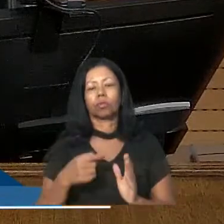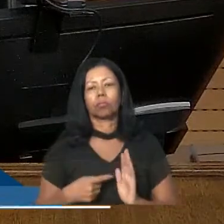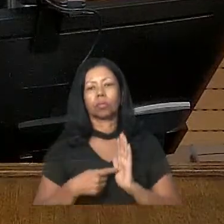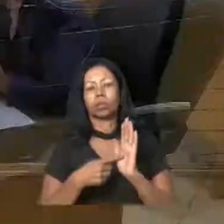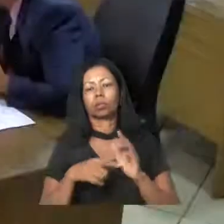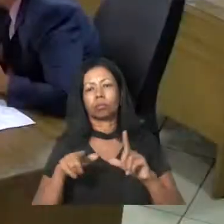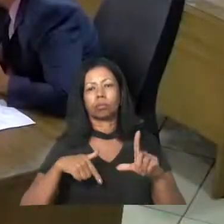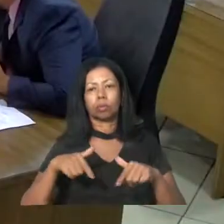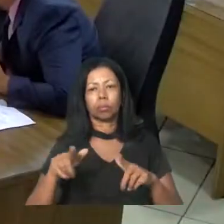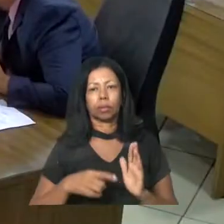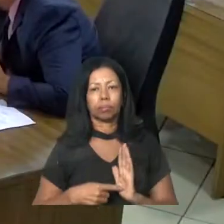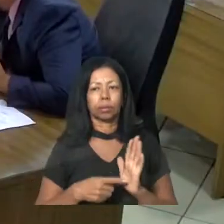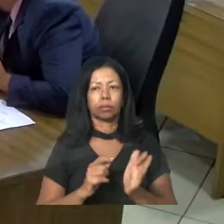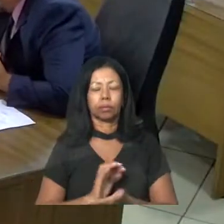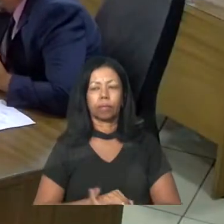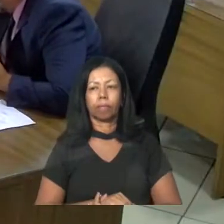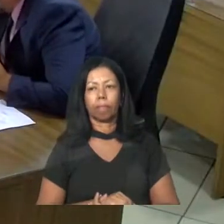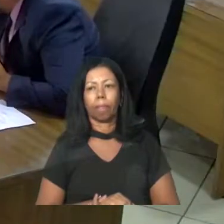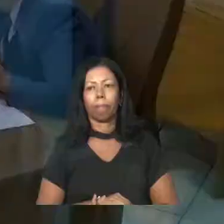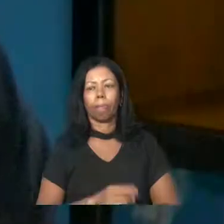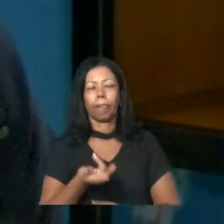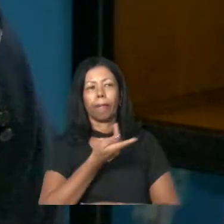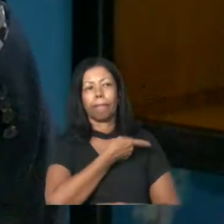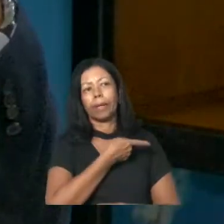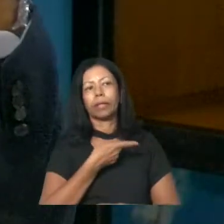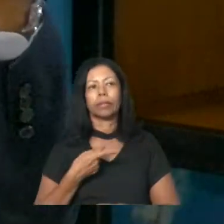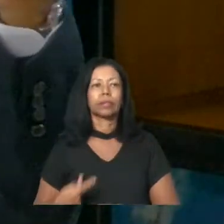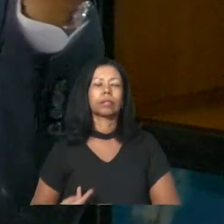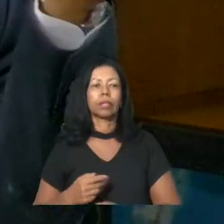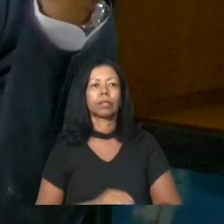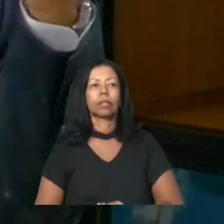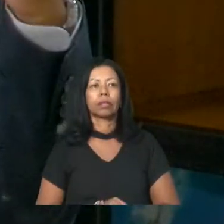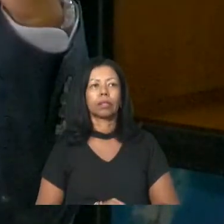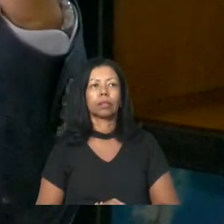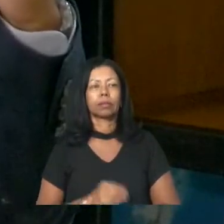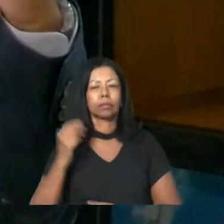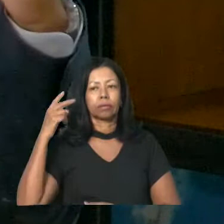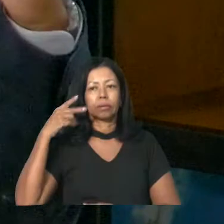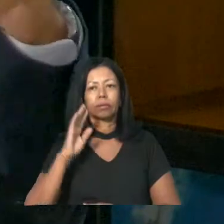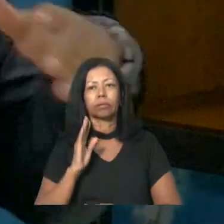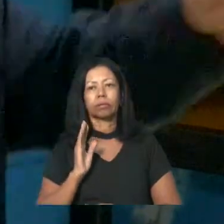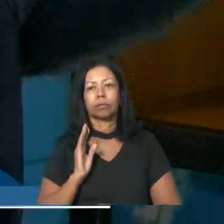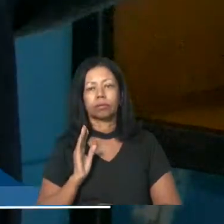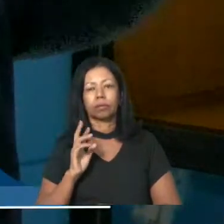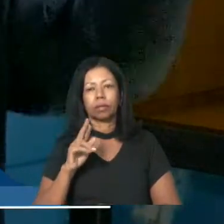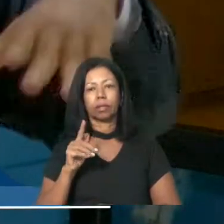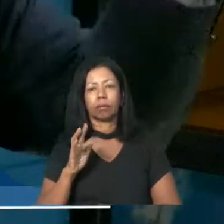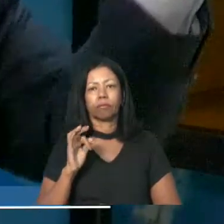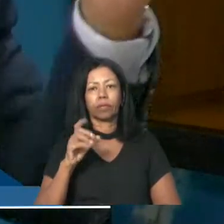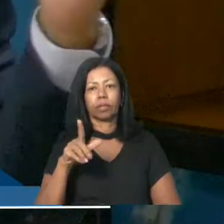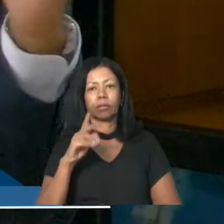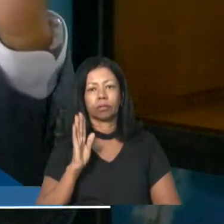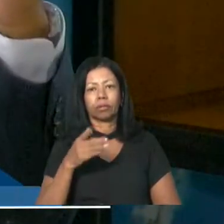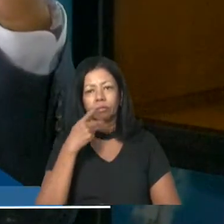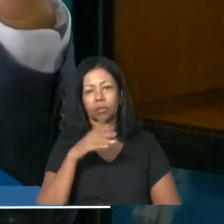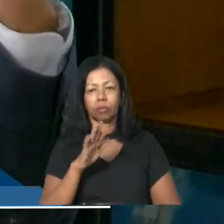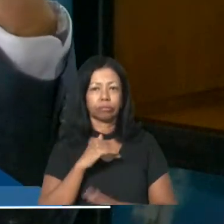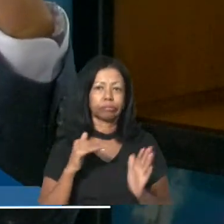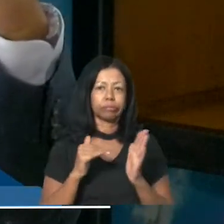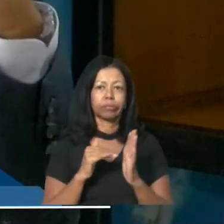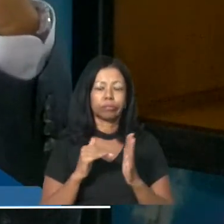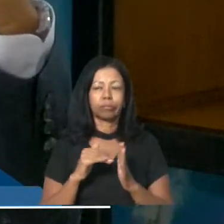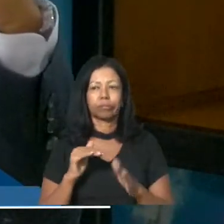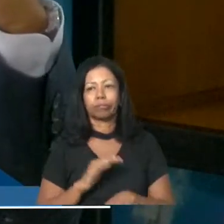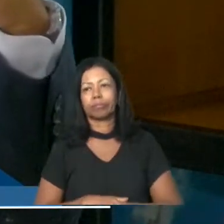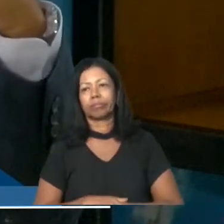propositura. Senhor presidente, o vereador Rafael já colocou tudo aqui e mais